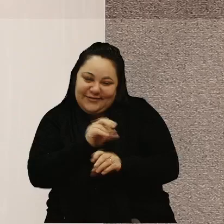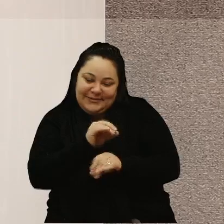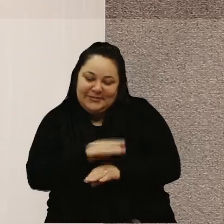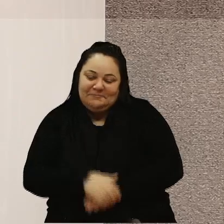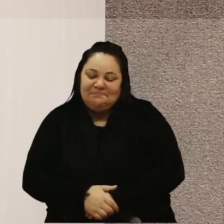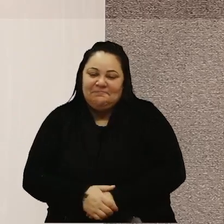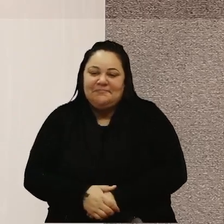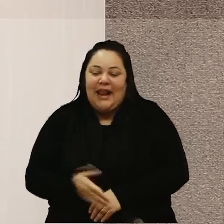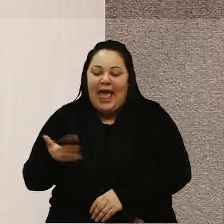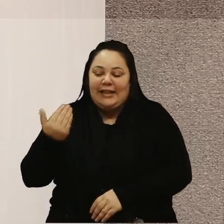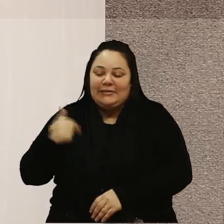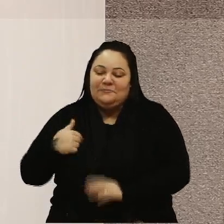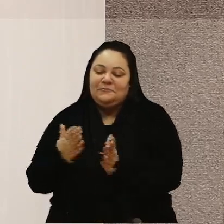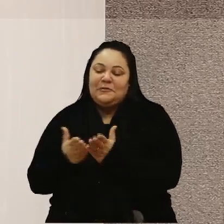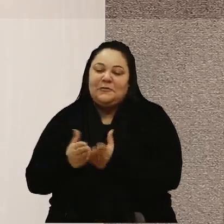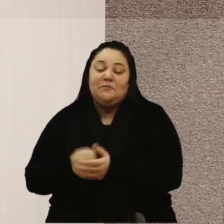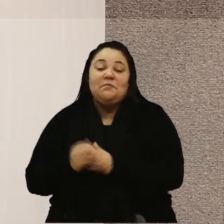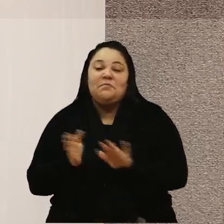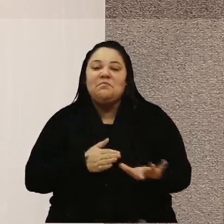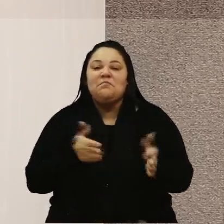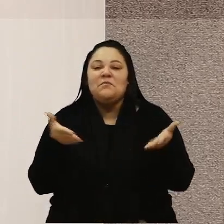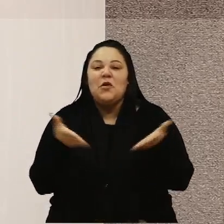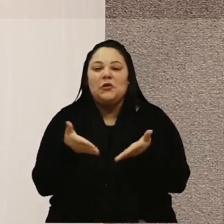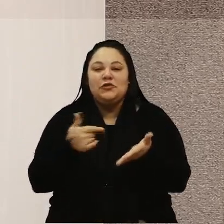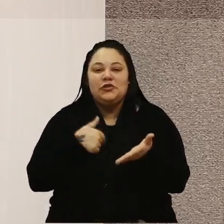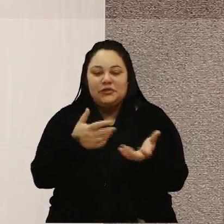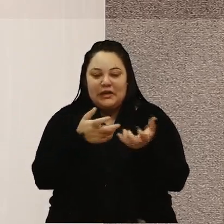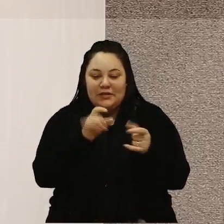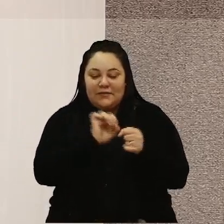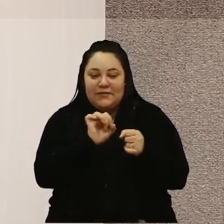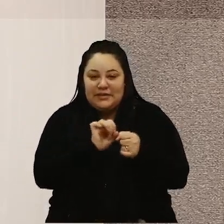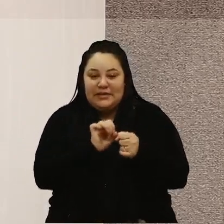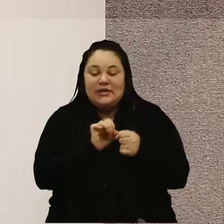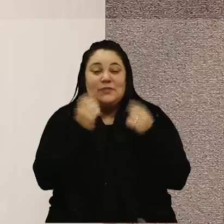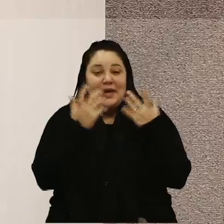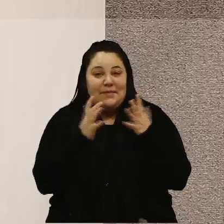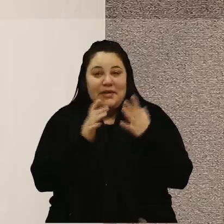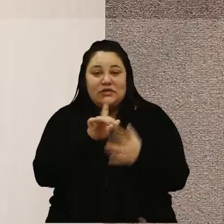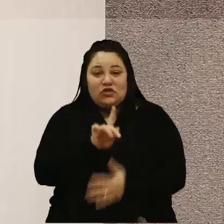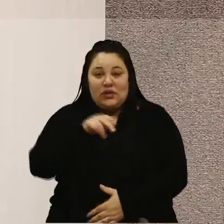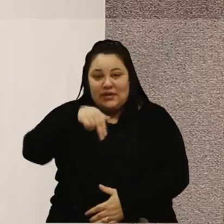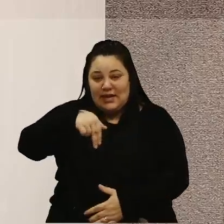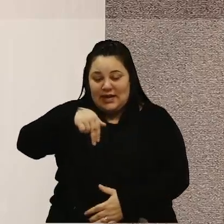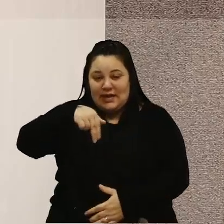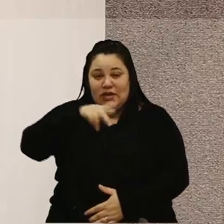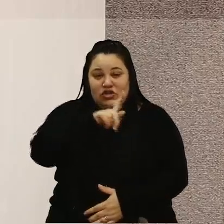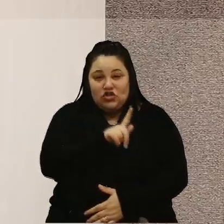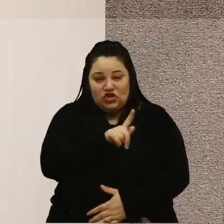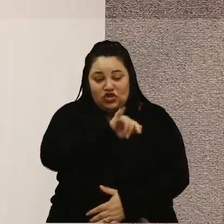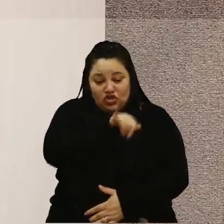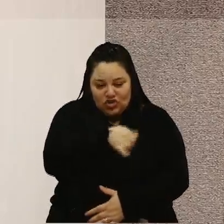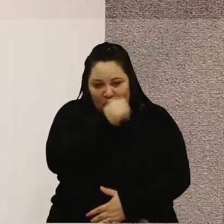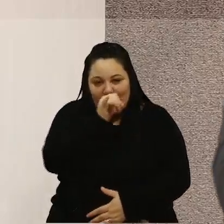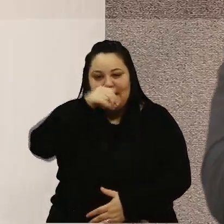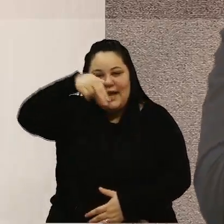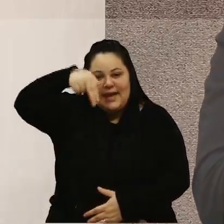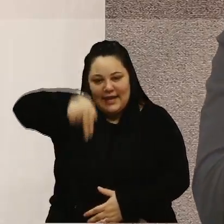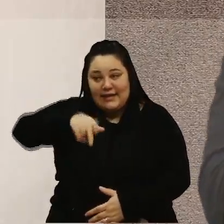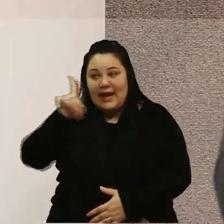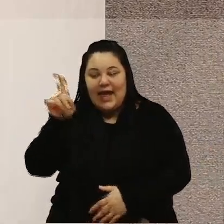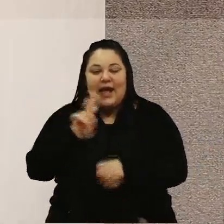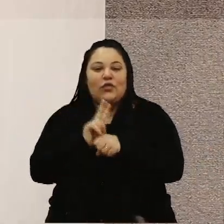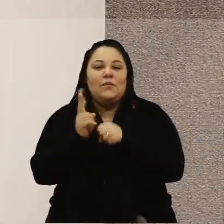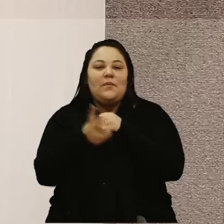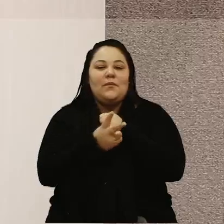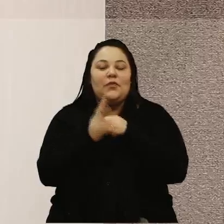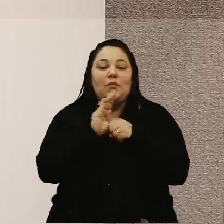voto de congratulações ao JN Centro Estético e Barbearia, dos meus amigos Josias e Nice, lá do bairro Vitória, que ganharam